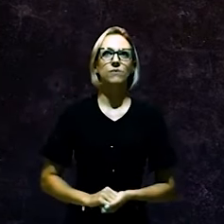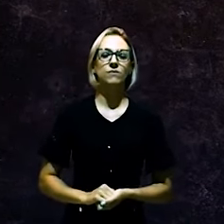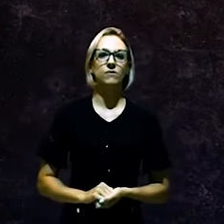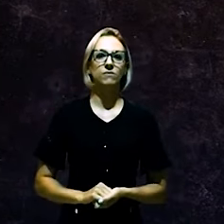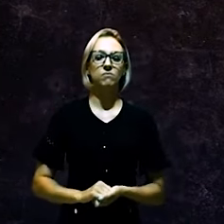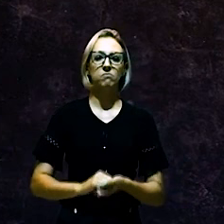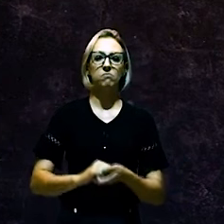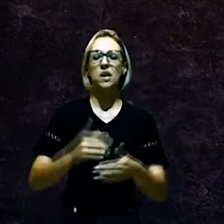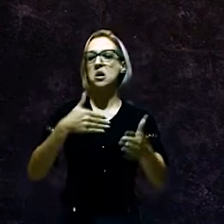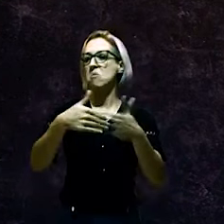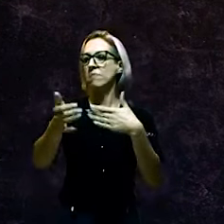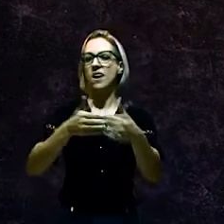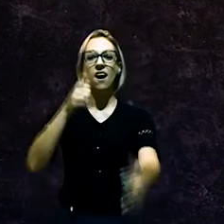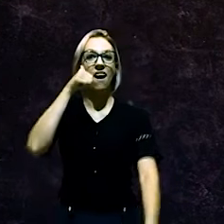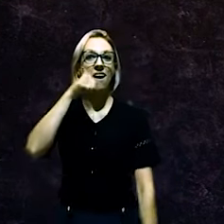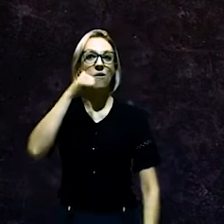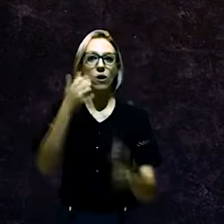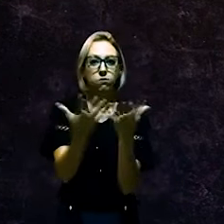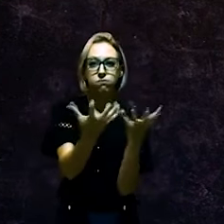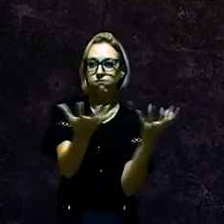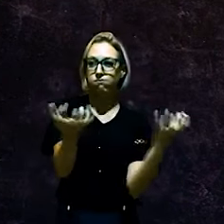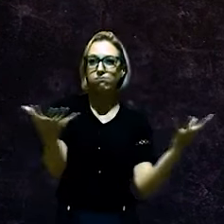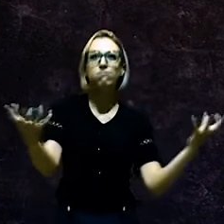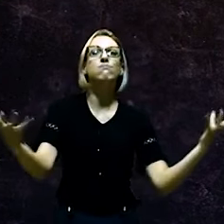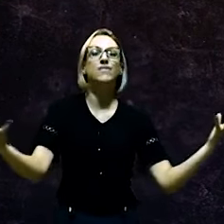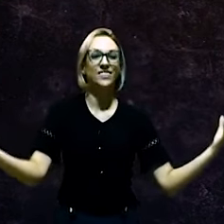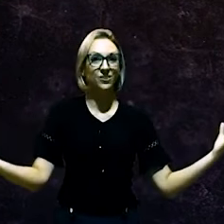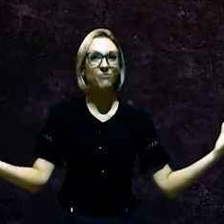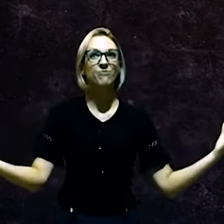edomitas, sidônias e eteias,